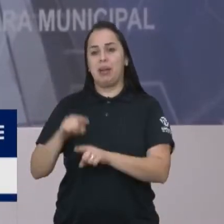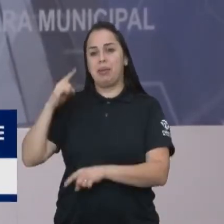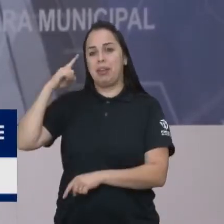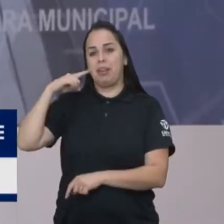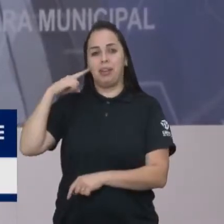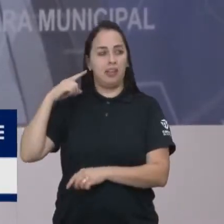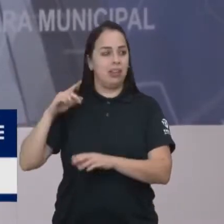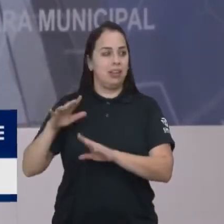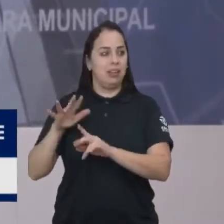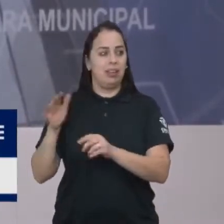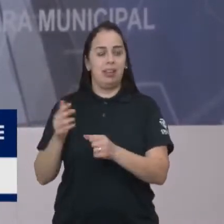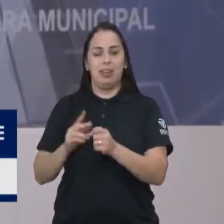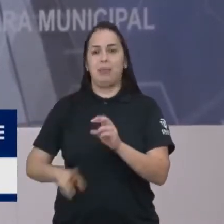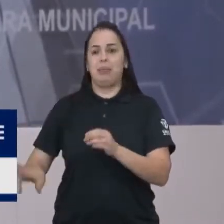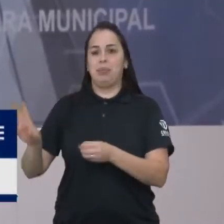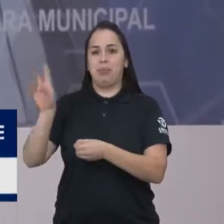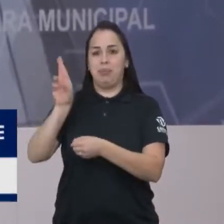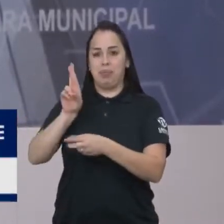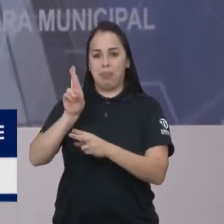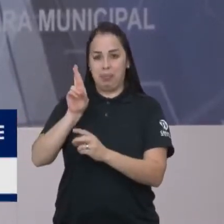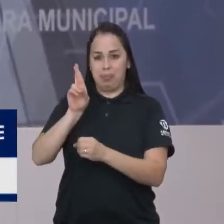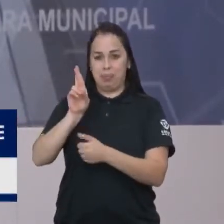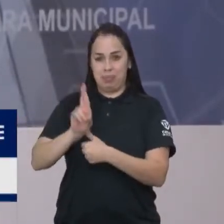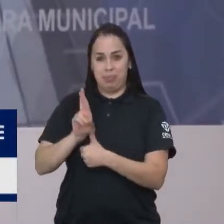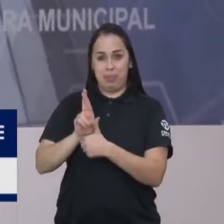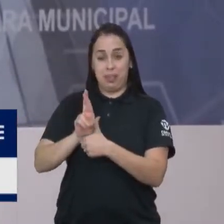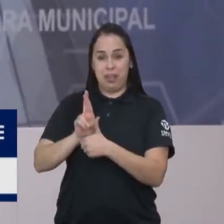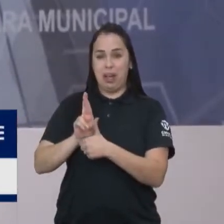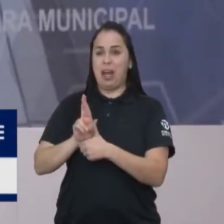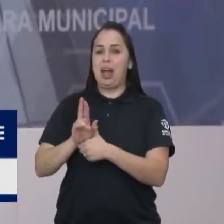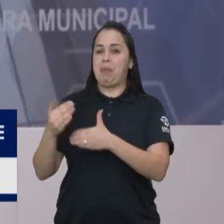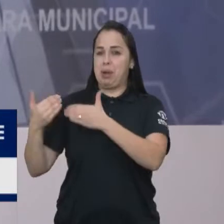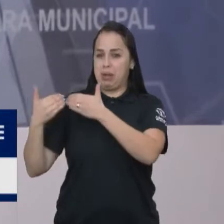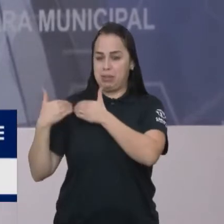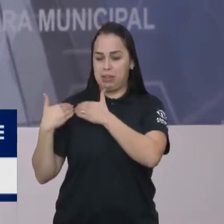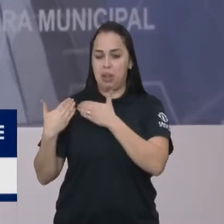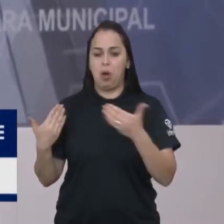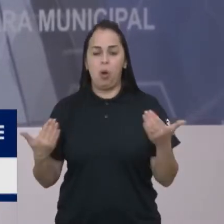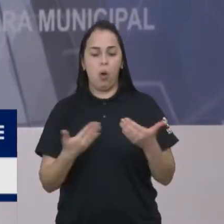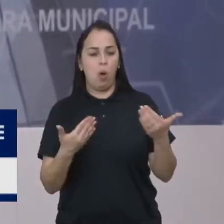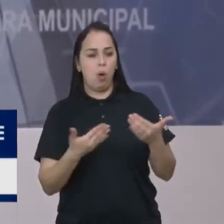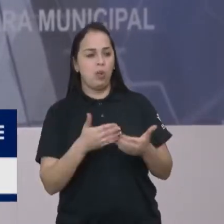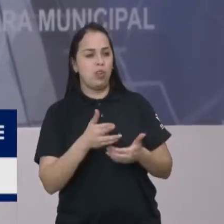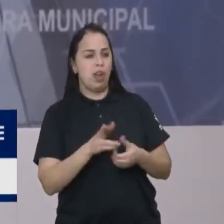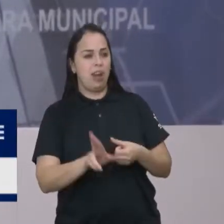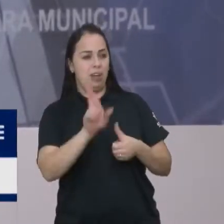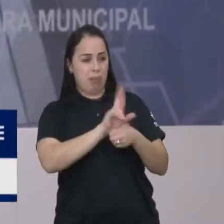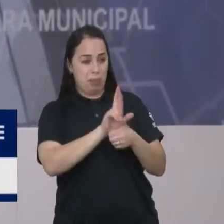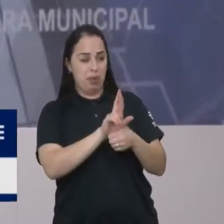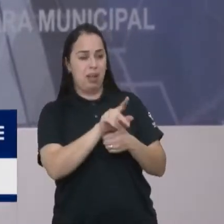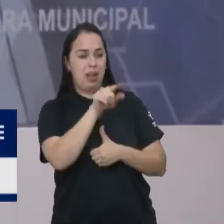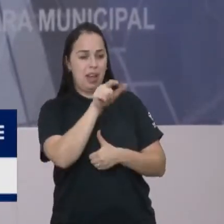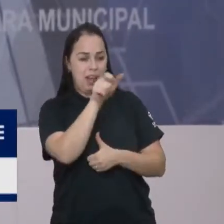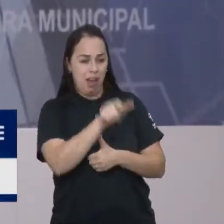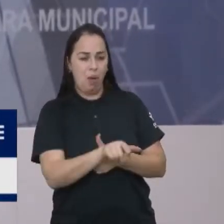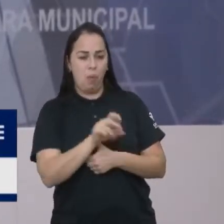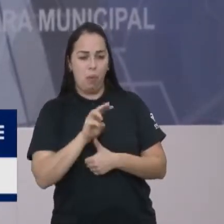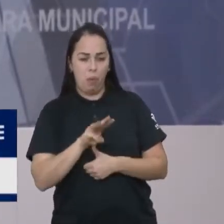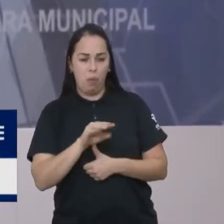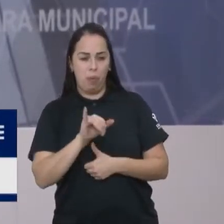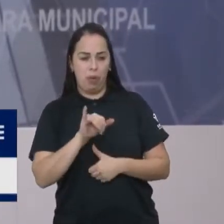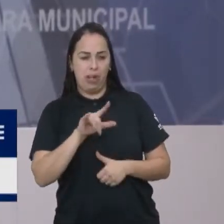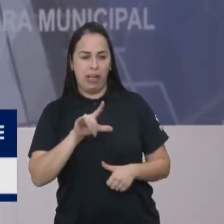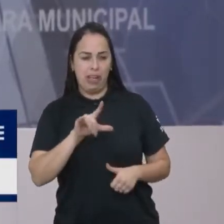prefeito, é uma responsabilidade muito grande. Hoje, quem está lá nessa função é o doutor William, que está ali, quietinho ali,